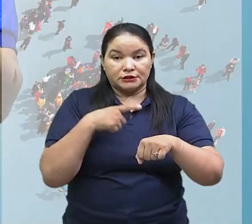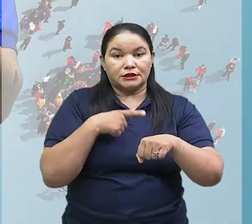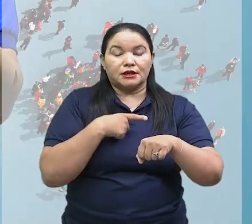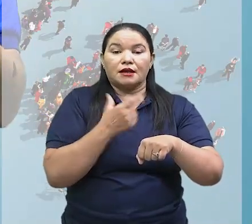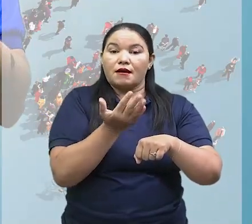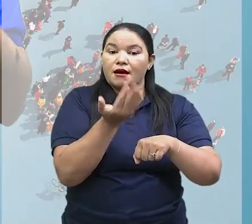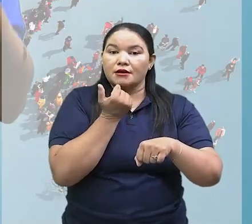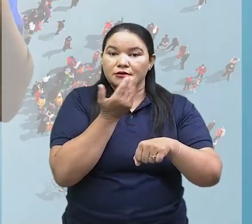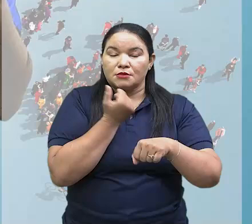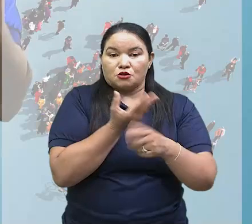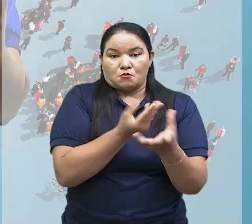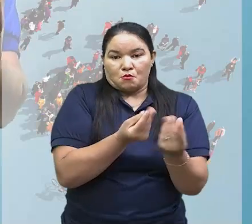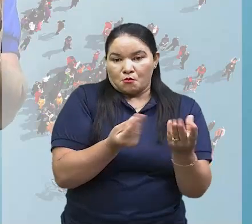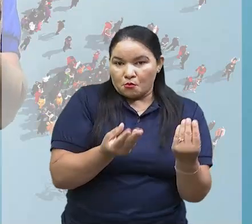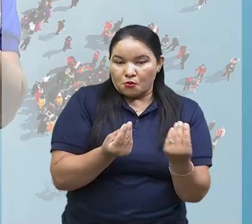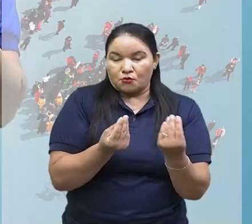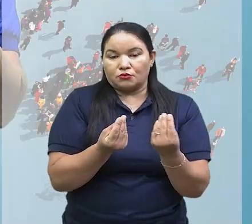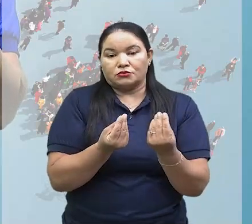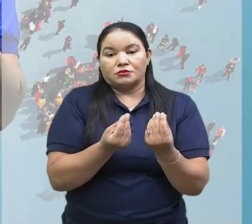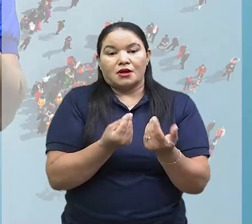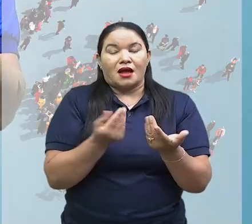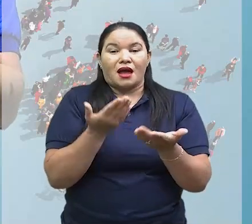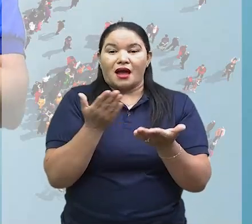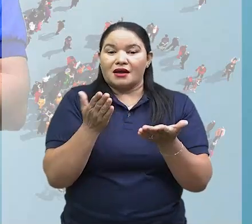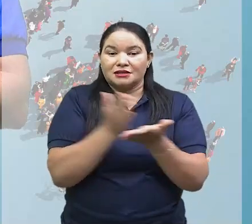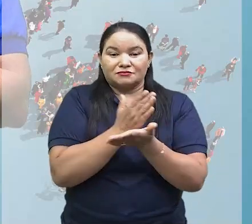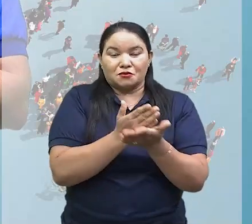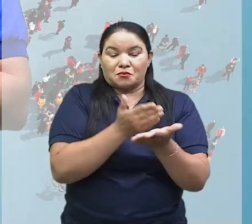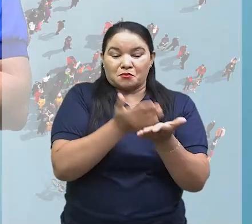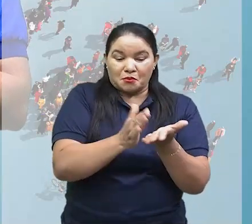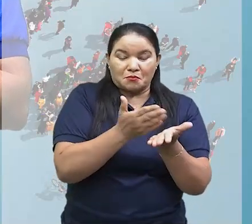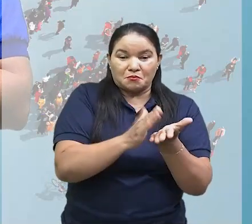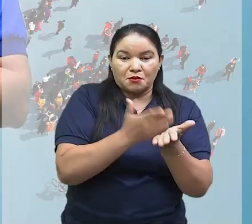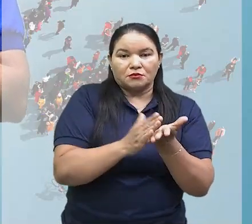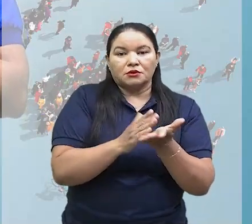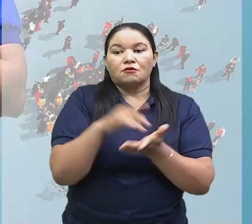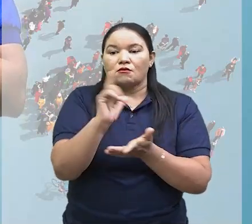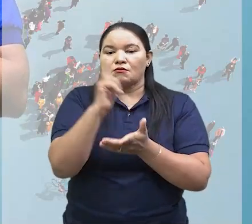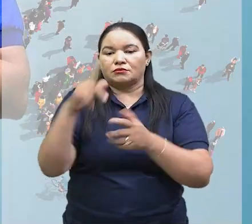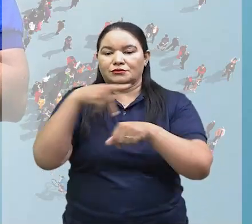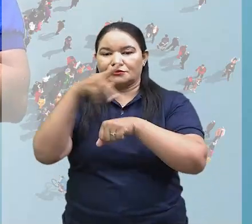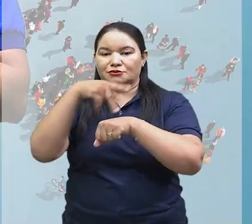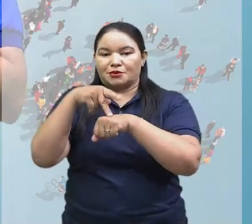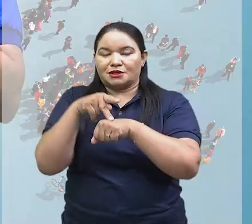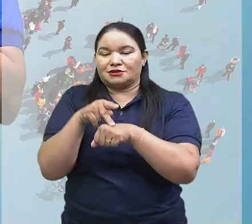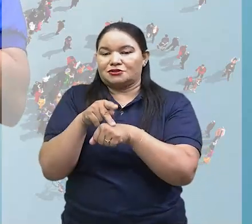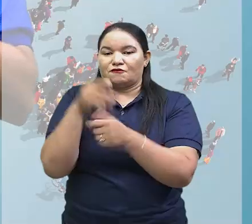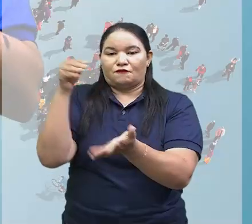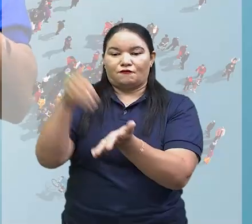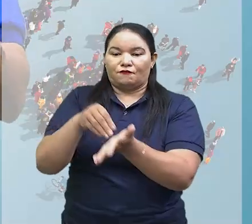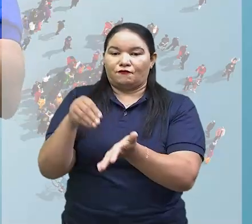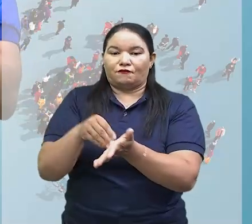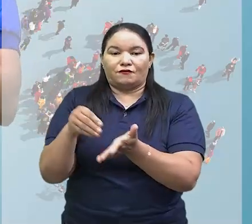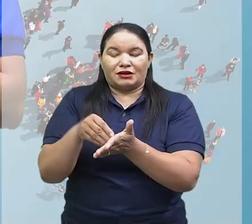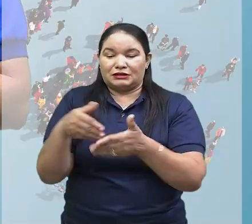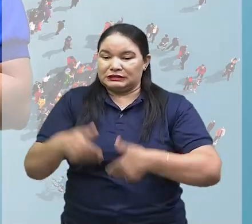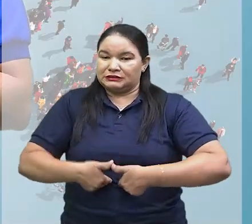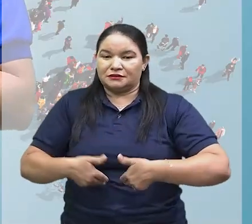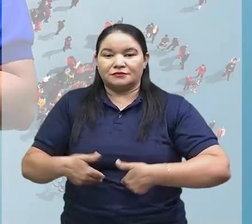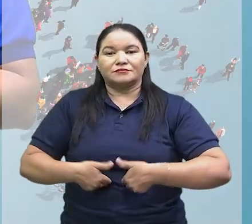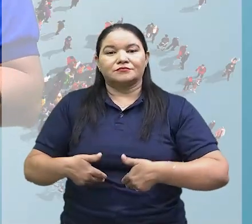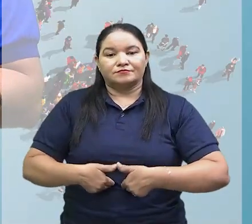grande quantidade de alimentos que, infelizmente, acaba se estragando, enquanto os outros ainda ocorre a escassez, porque também